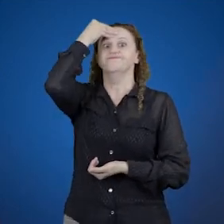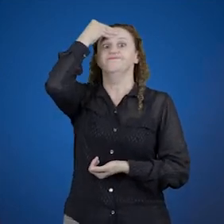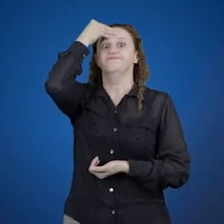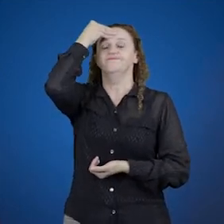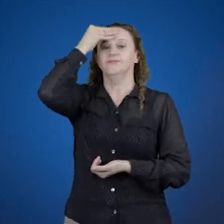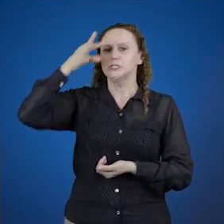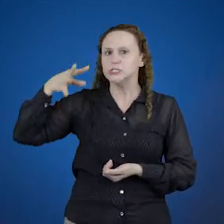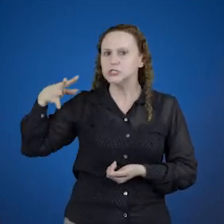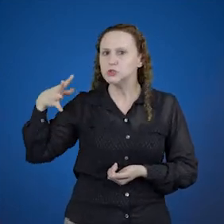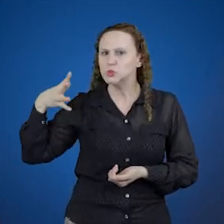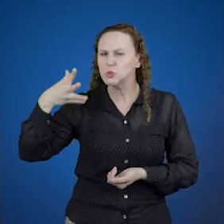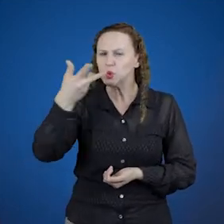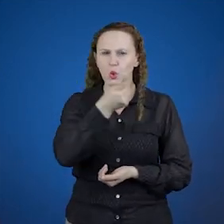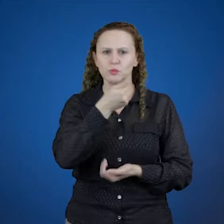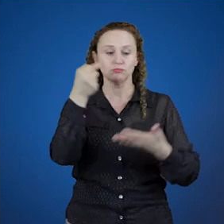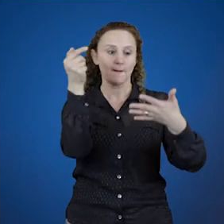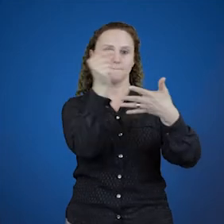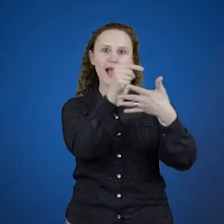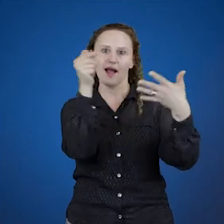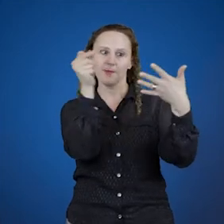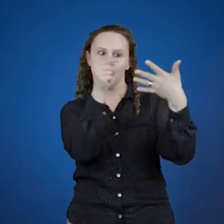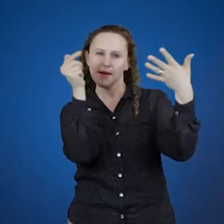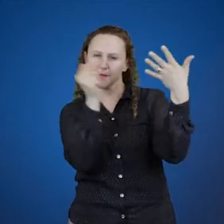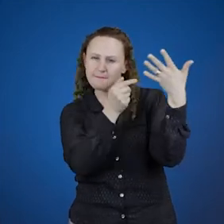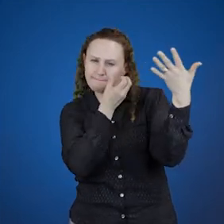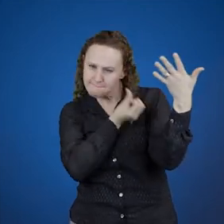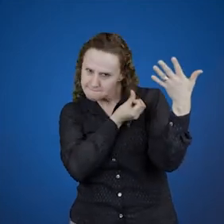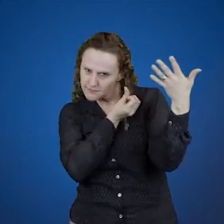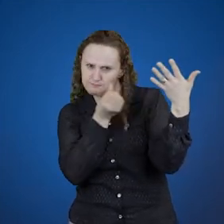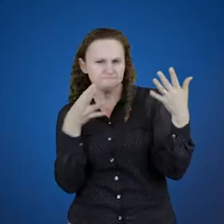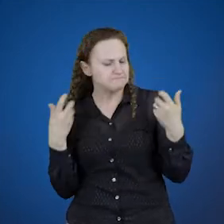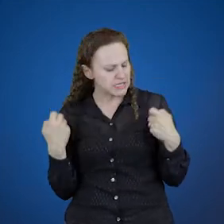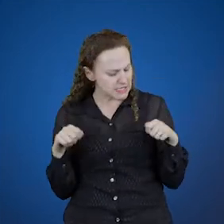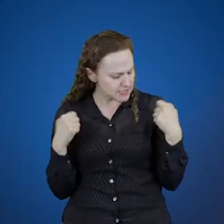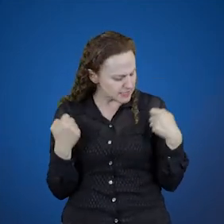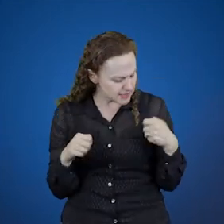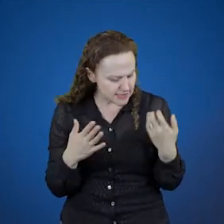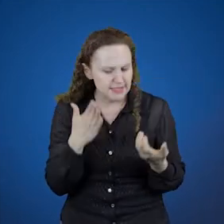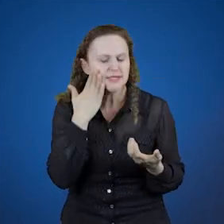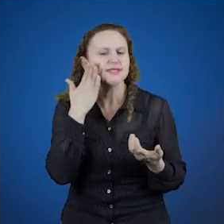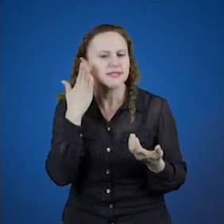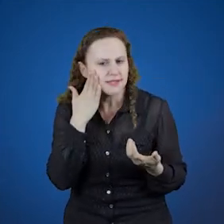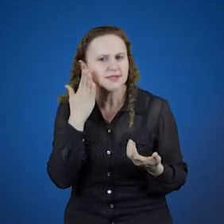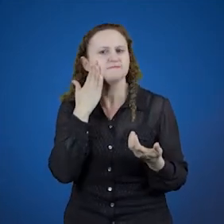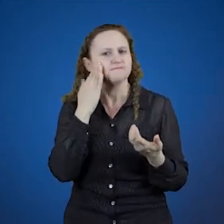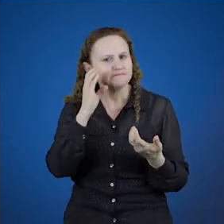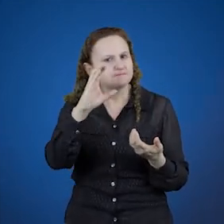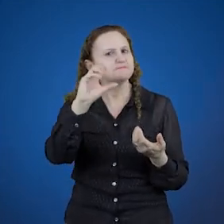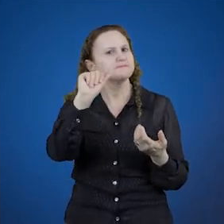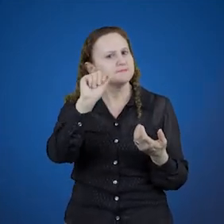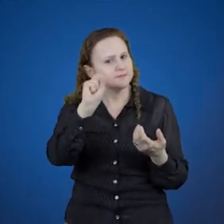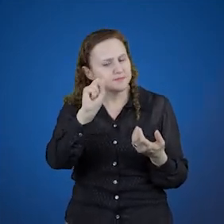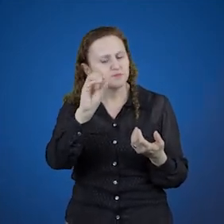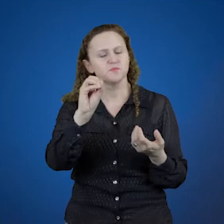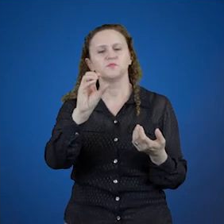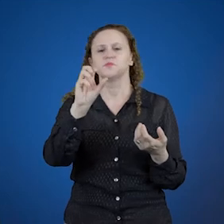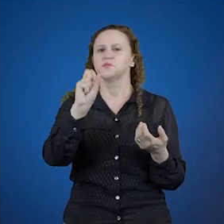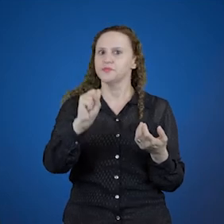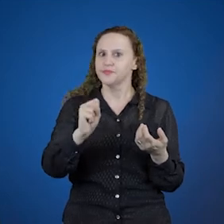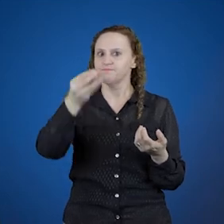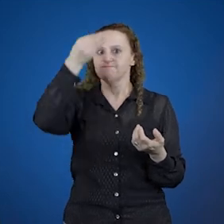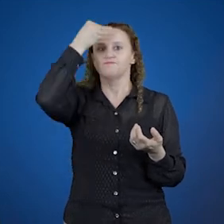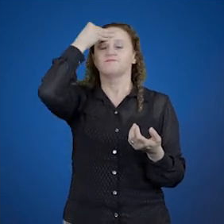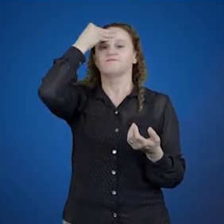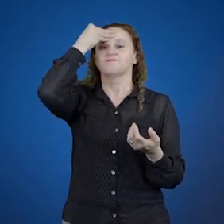salteado todos esses nomes eu preciso saber qual é o caso que traduza o sujeito da